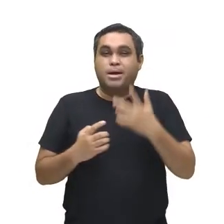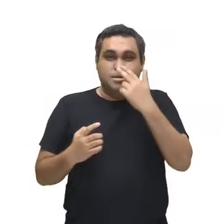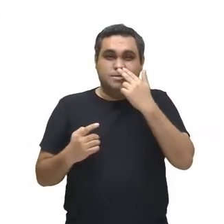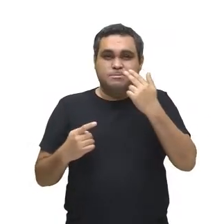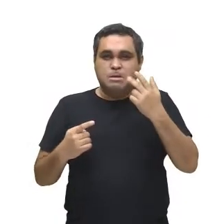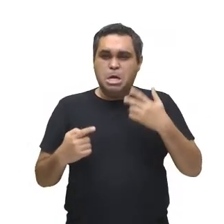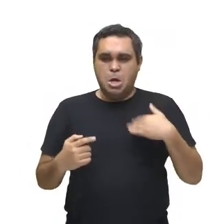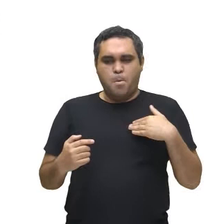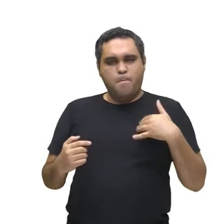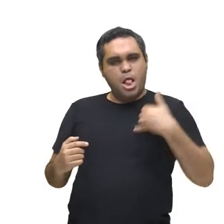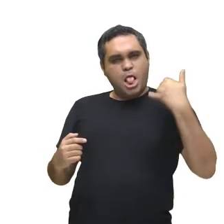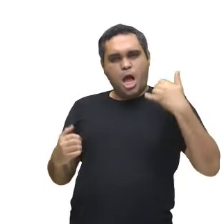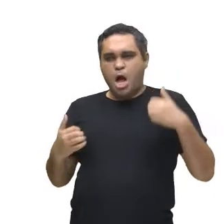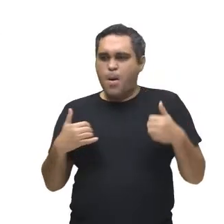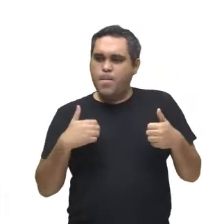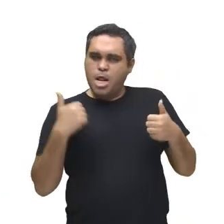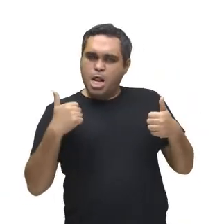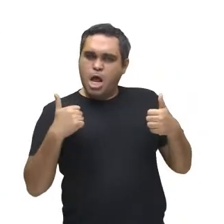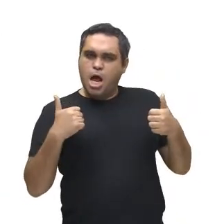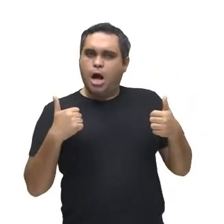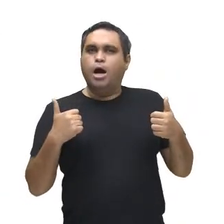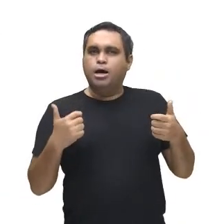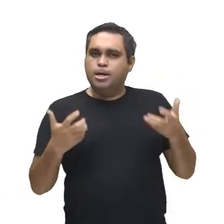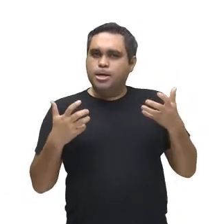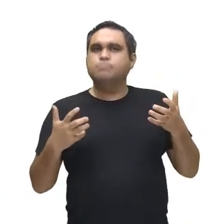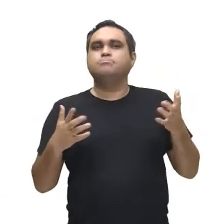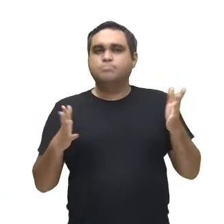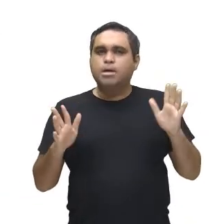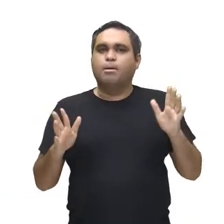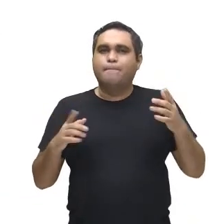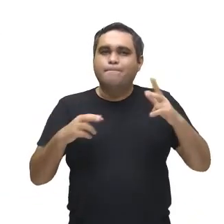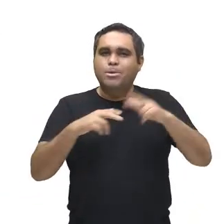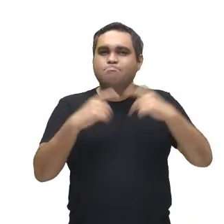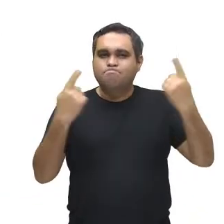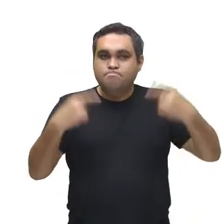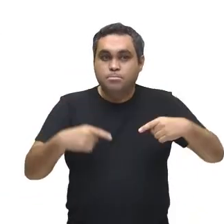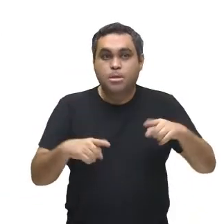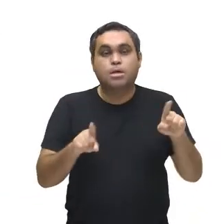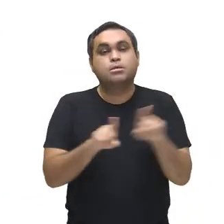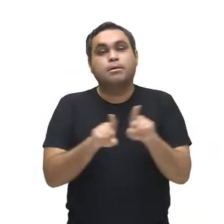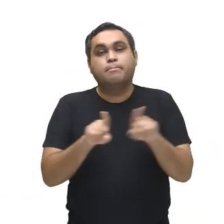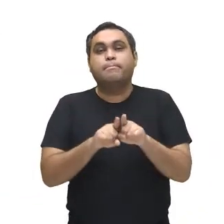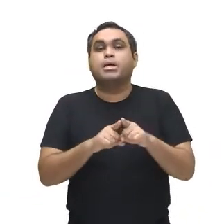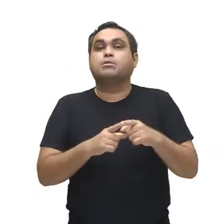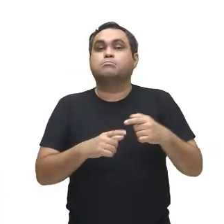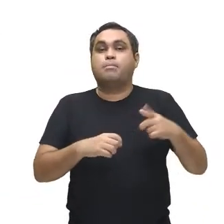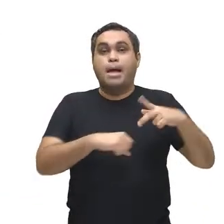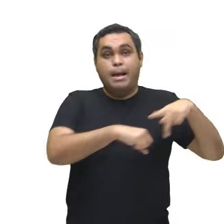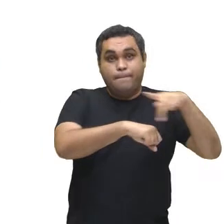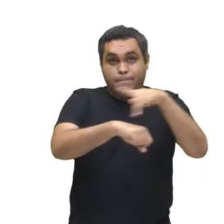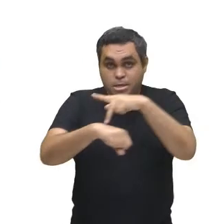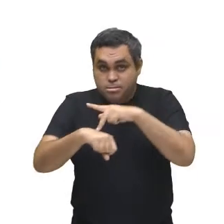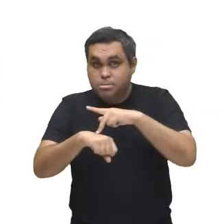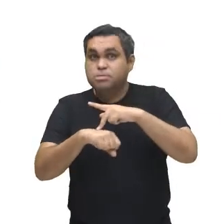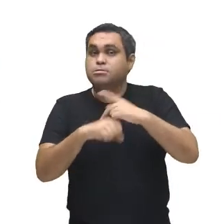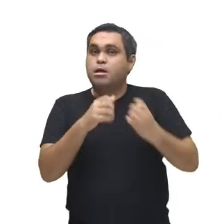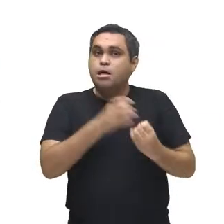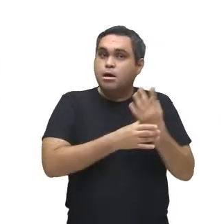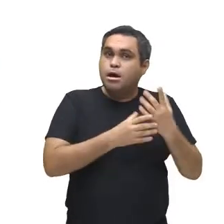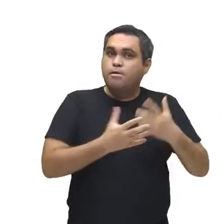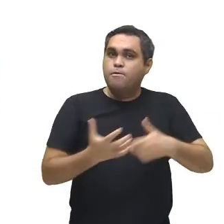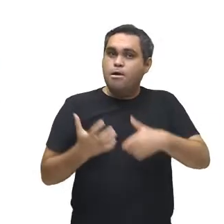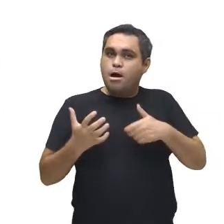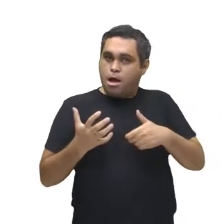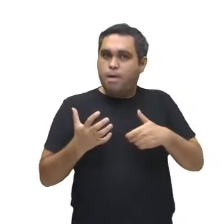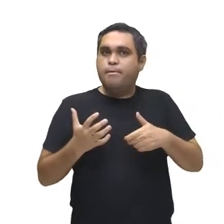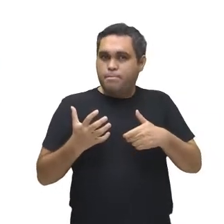Corrida armamentista. Cada país fortalecia os seus exércitos e disputavam a fabricação de armas potentes,